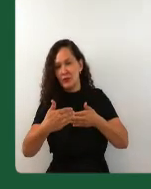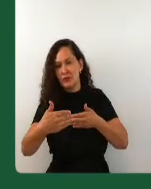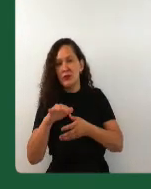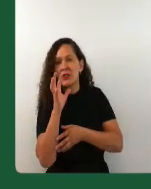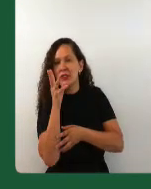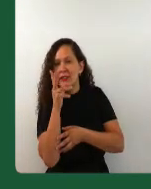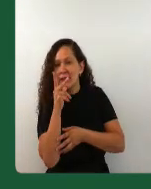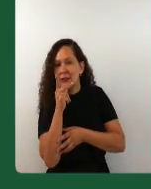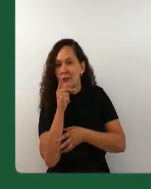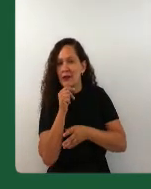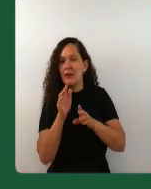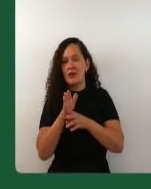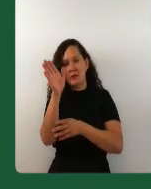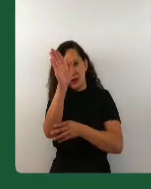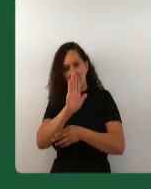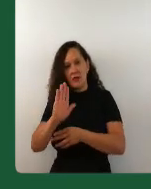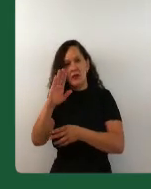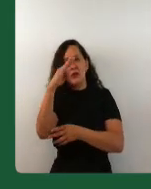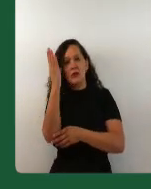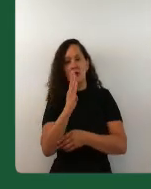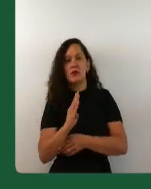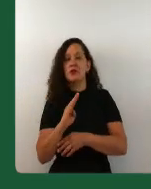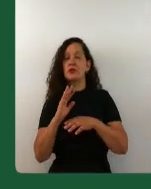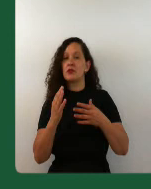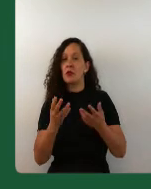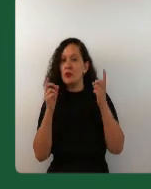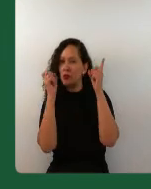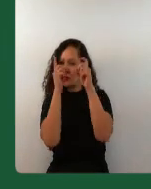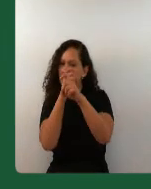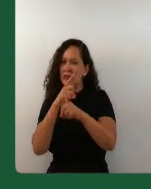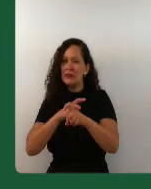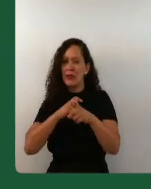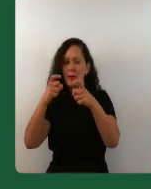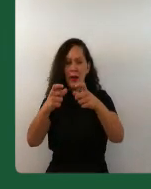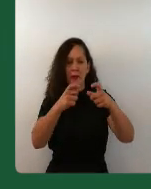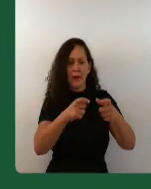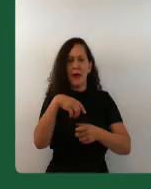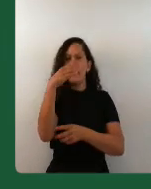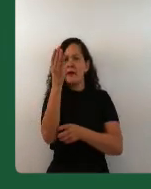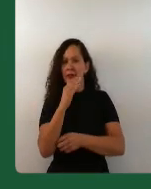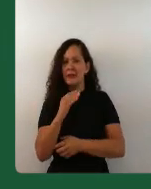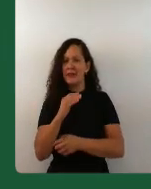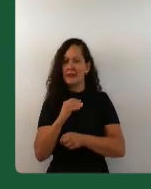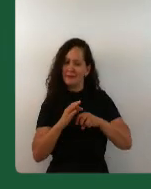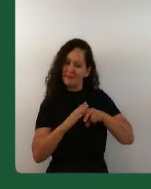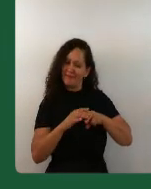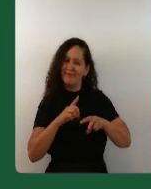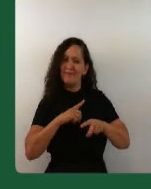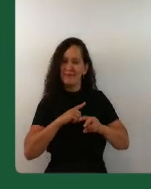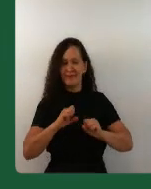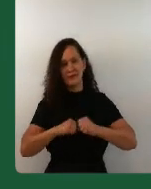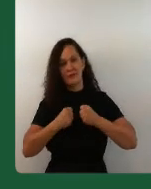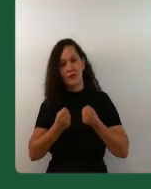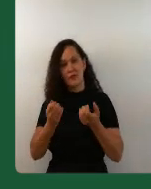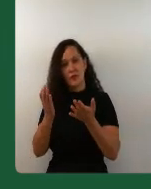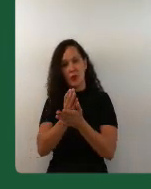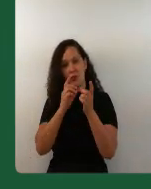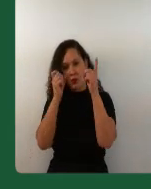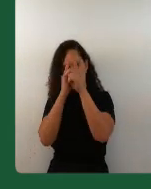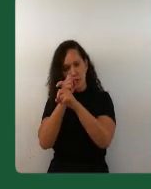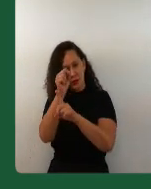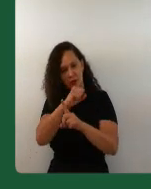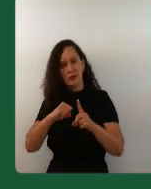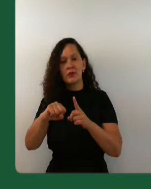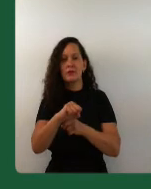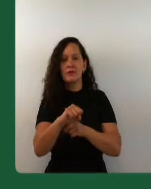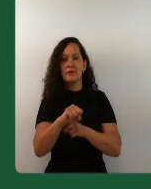e de abrangência nacional, várias são as dificuldades enfrentadas por esses pacientes, entre elas dificuldades